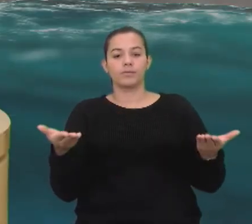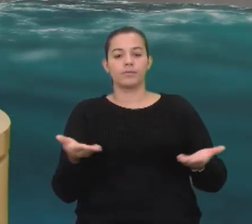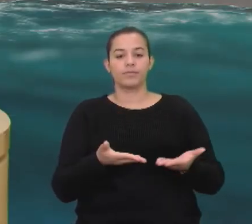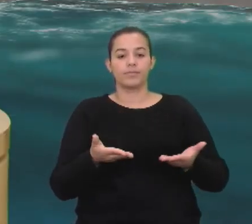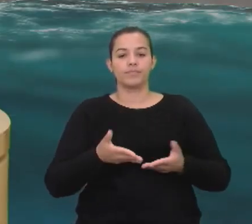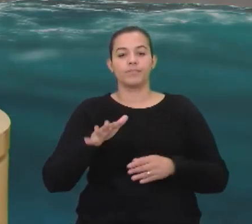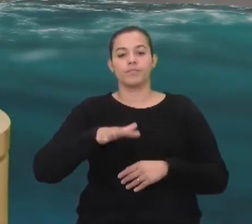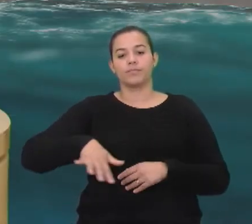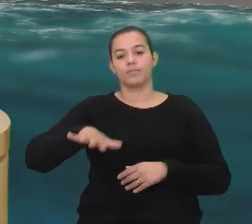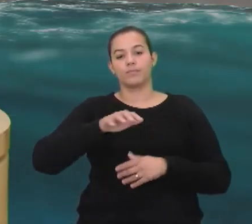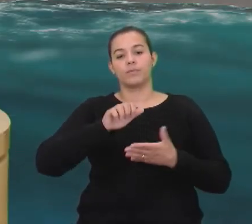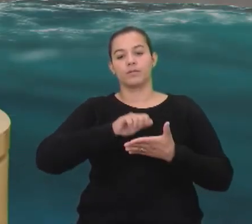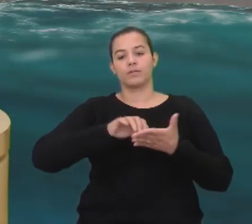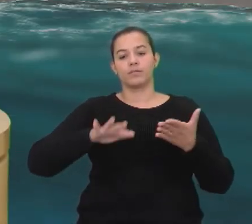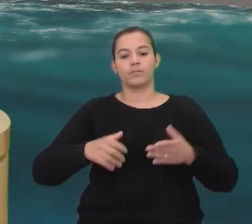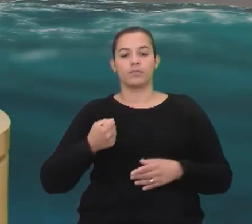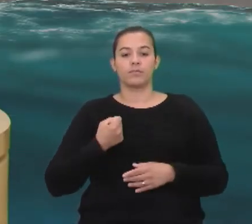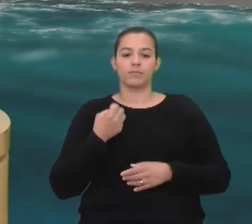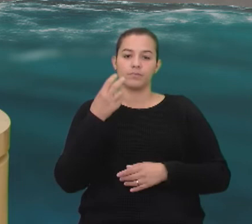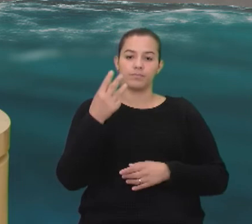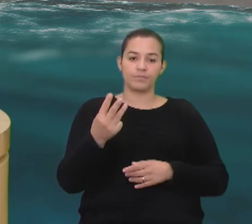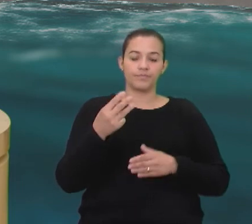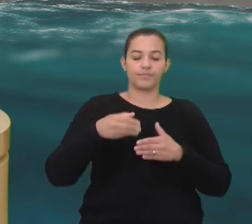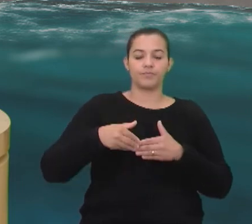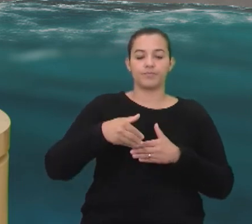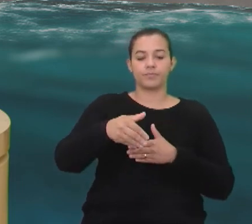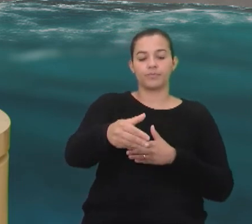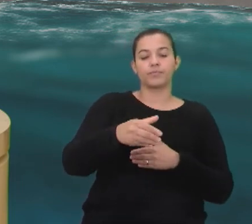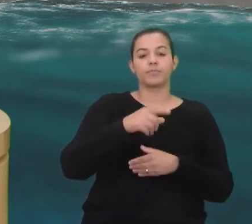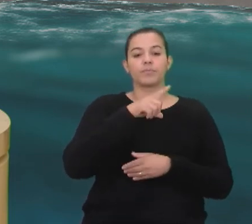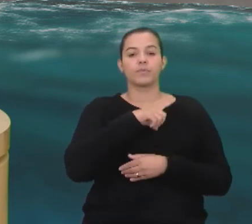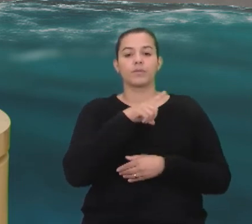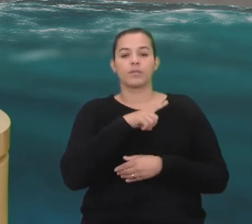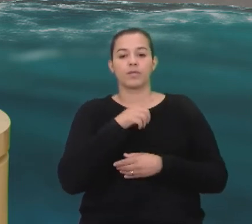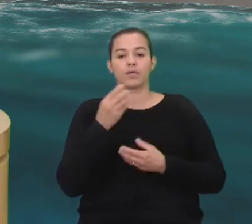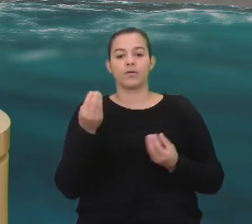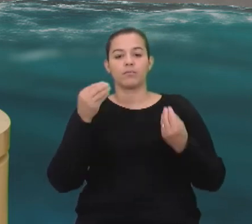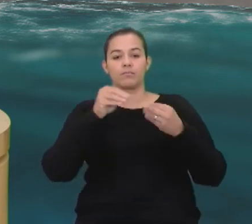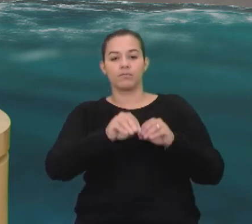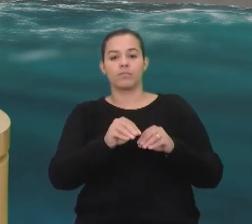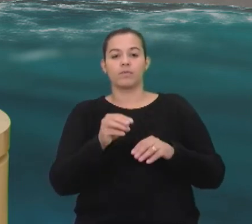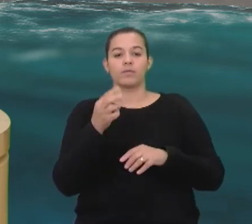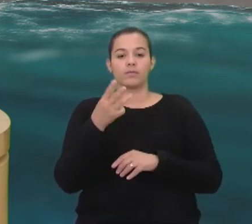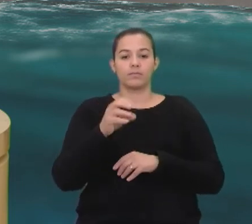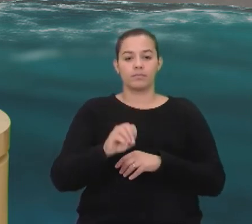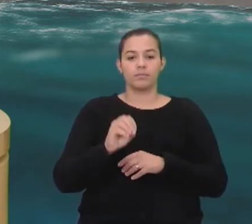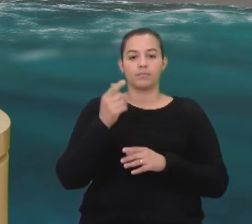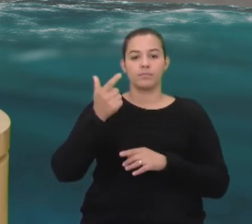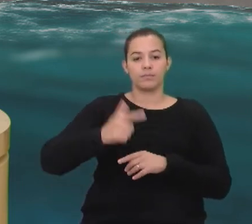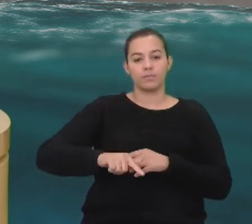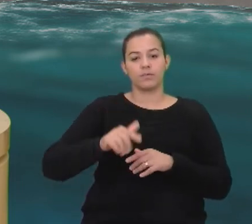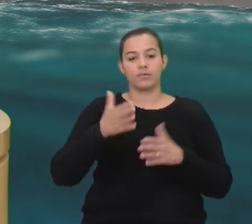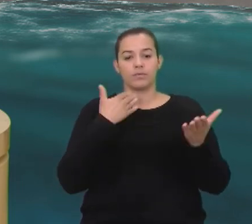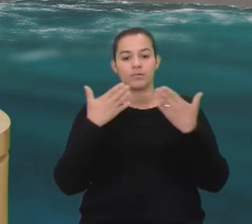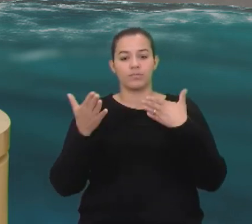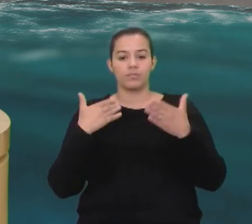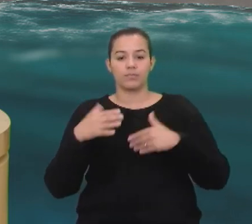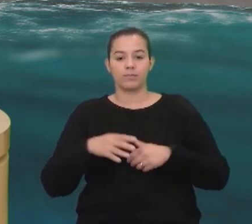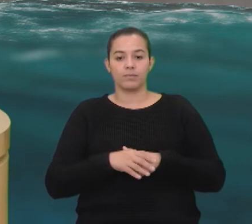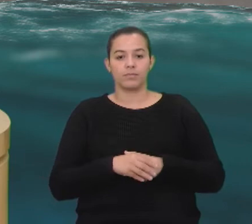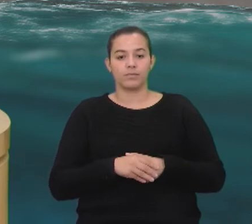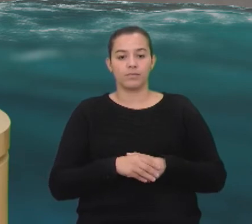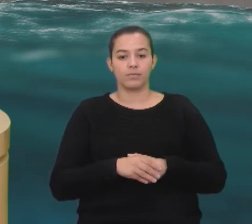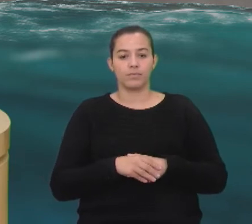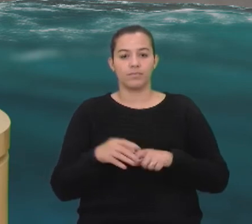nessa atividade 3 e que a partir de agora a gente vai inserir melhor e começar a falar mais a respeito disso. Então tá